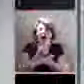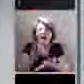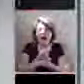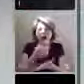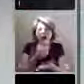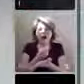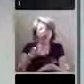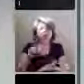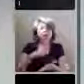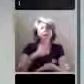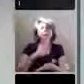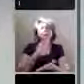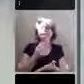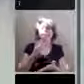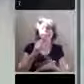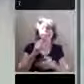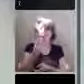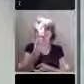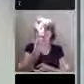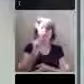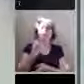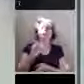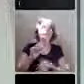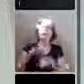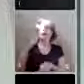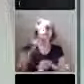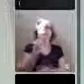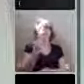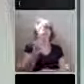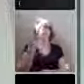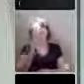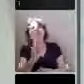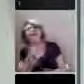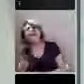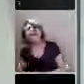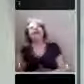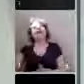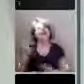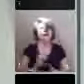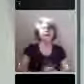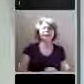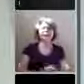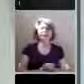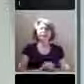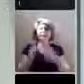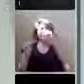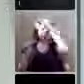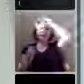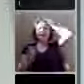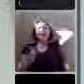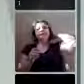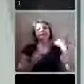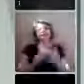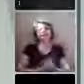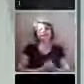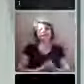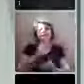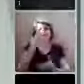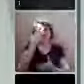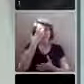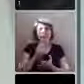Tem a página pulada na sequência, eu acho que você tem que consertar também, né? Sim, por causa da impressão. No